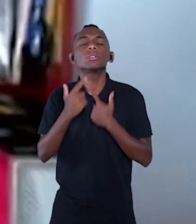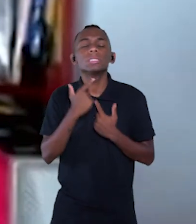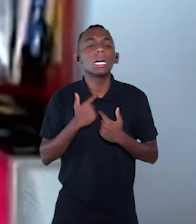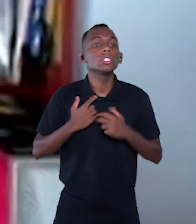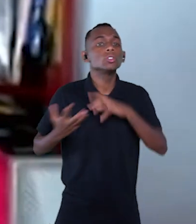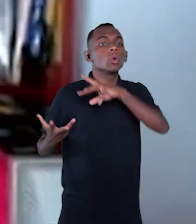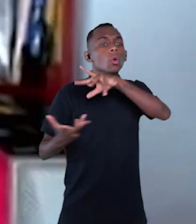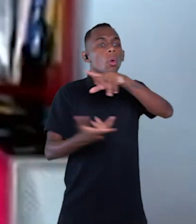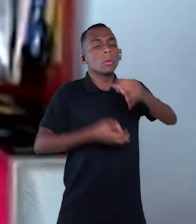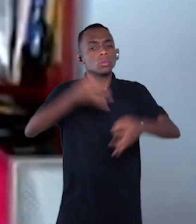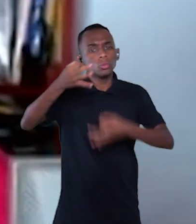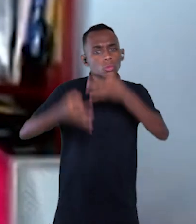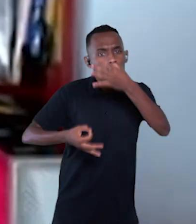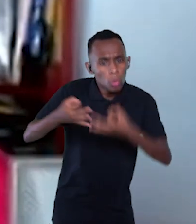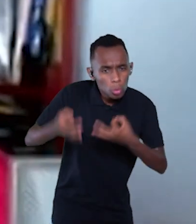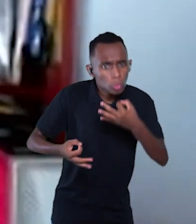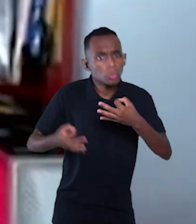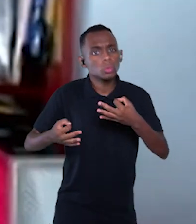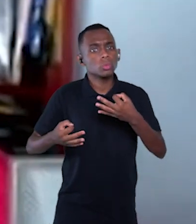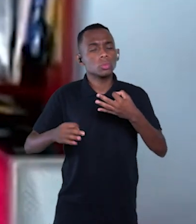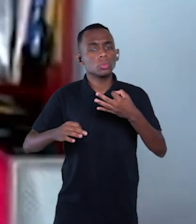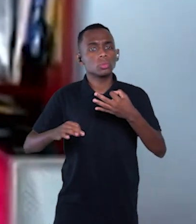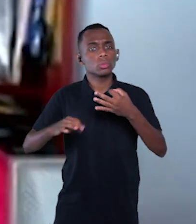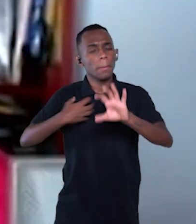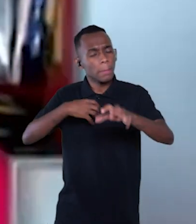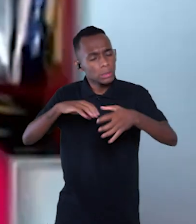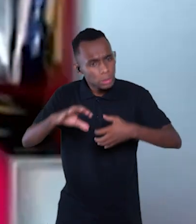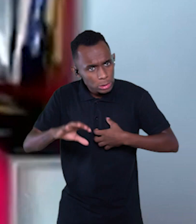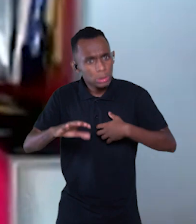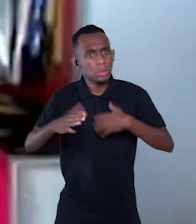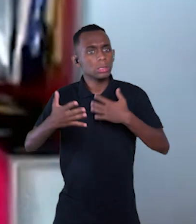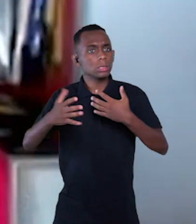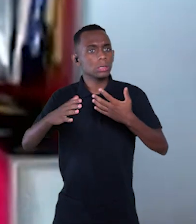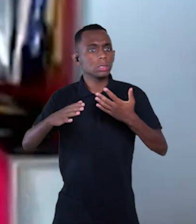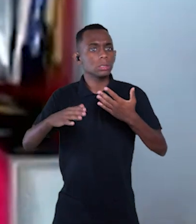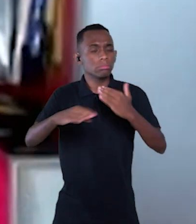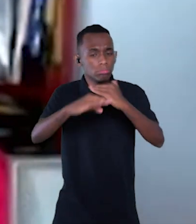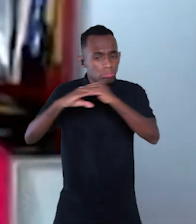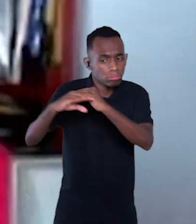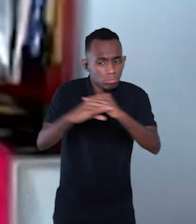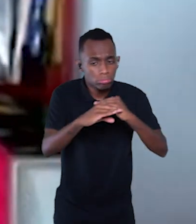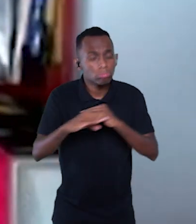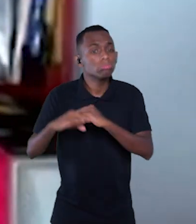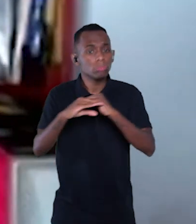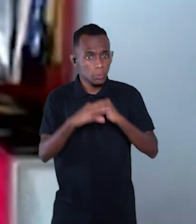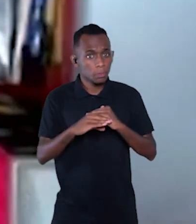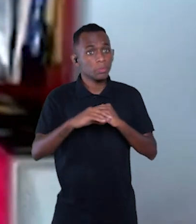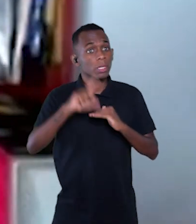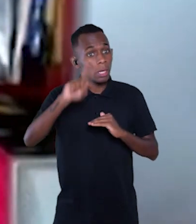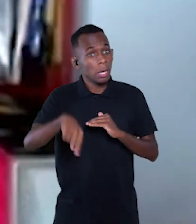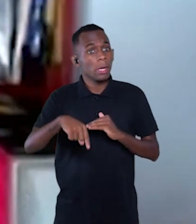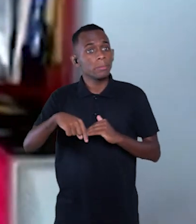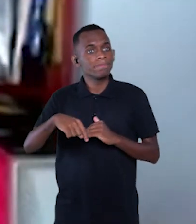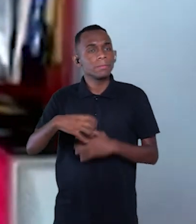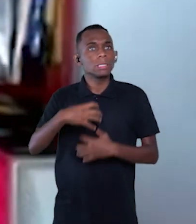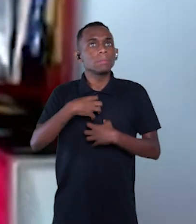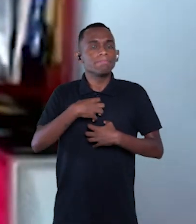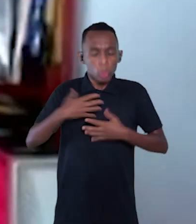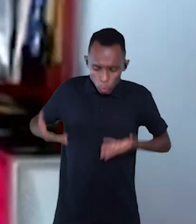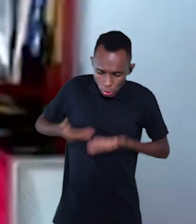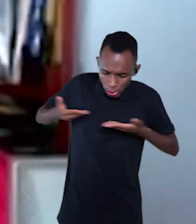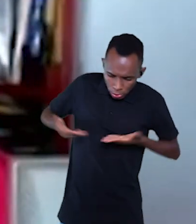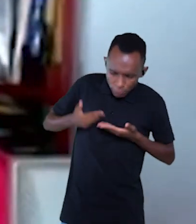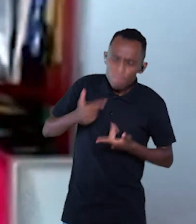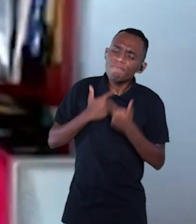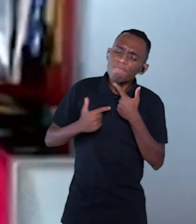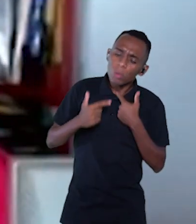mundo mais justo, mais solidário, né, de um projeto de sociedade socialista, isso é uma coisa que